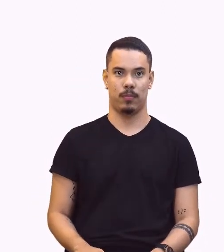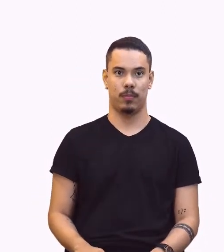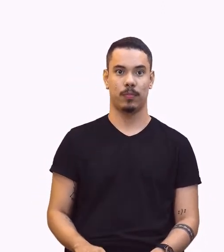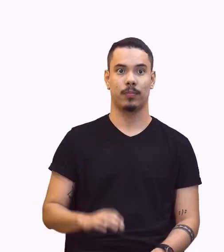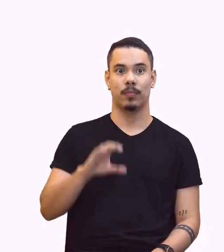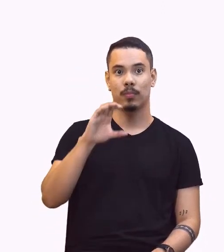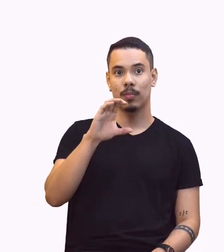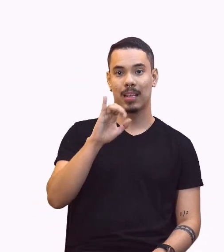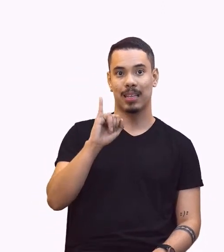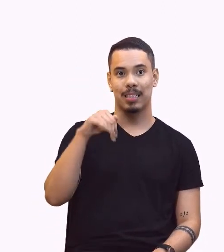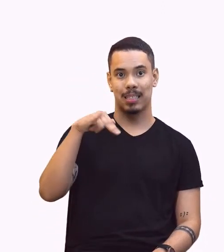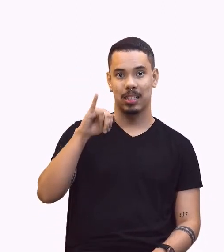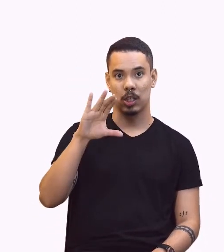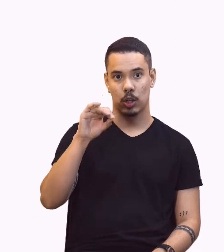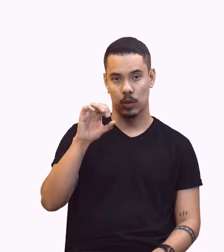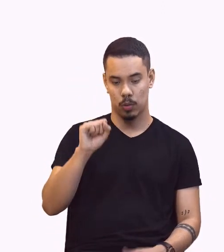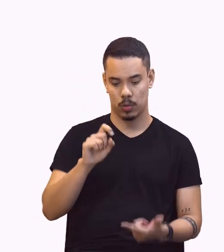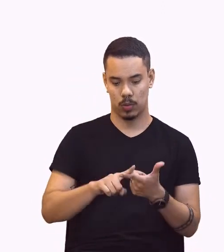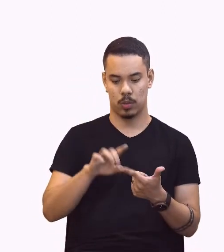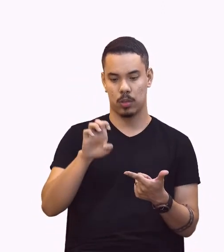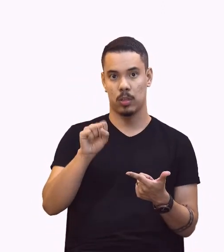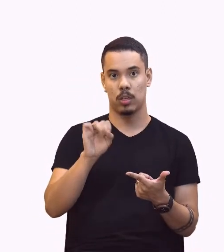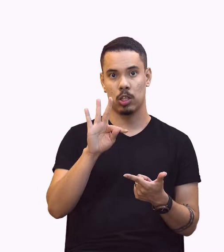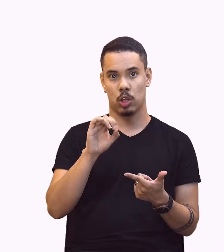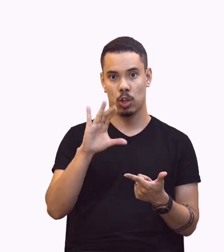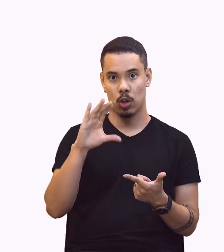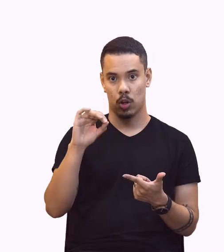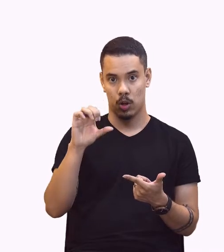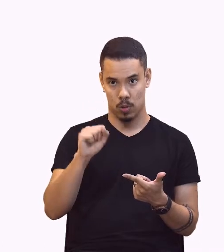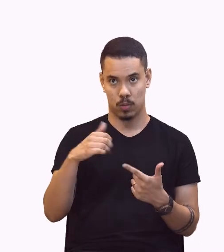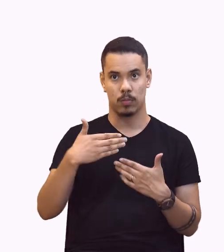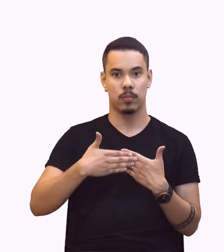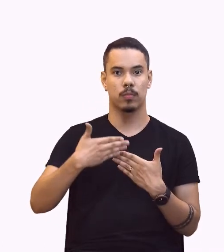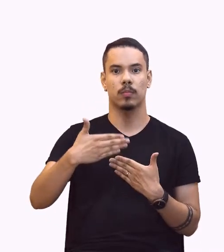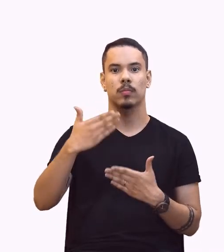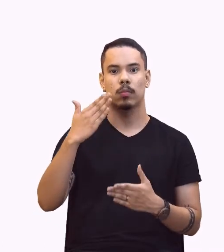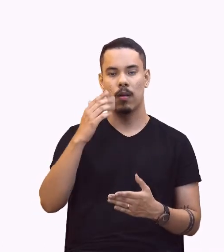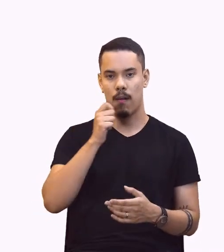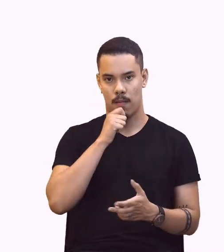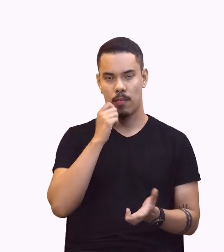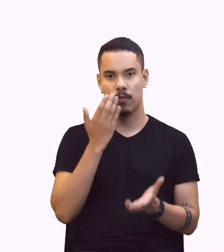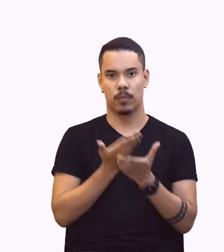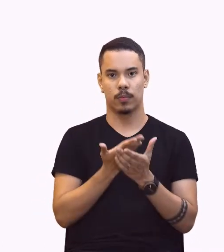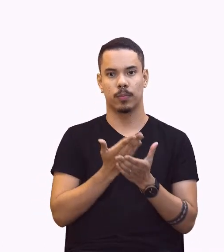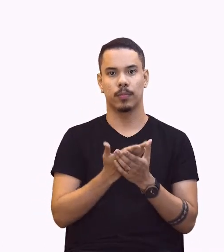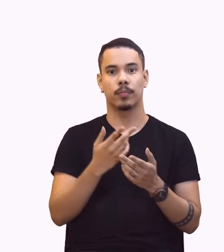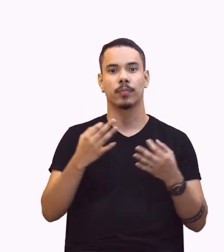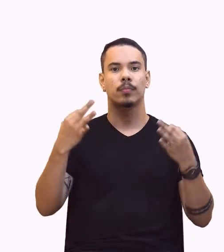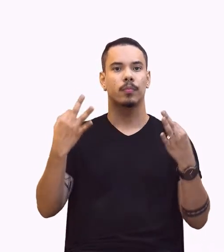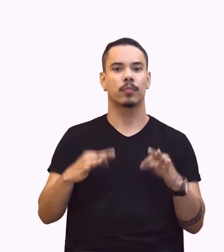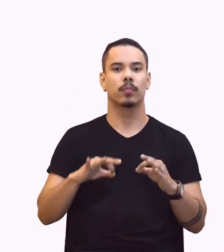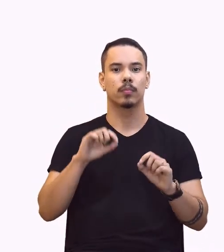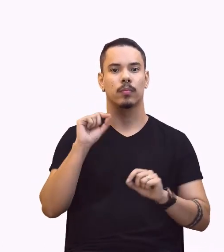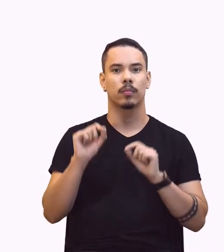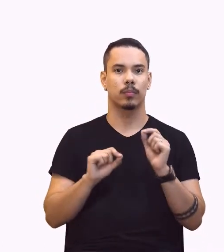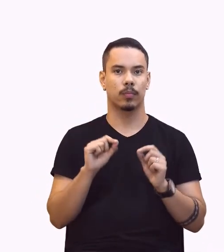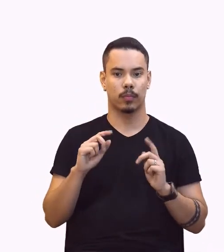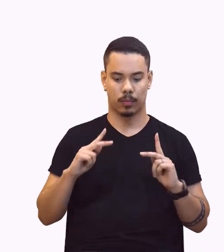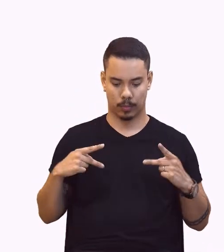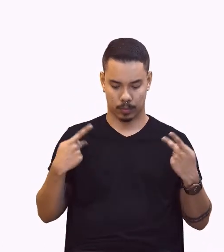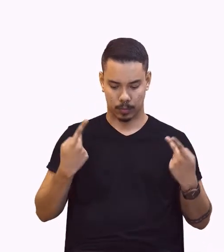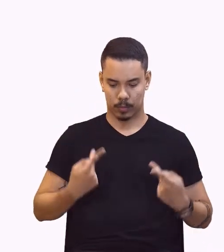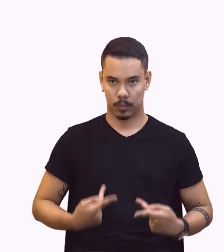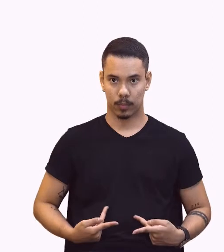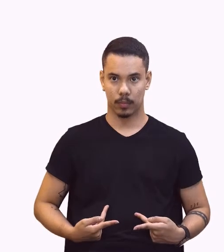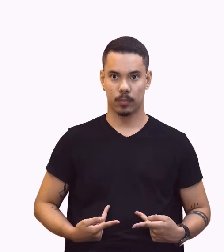os estoicos, que a gente ainda vai ver esses conceitos mais para frente, afirmavam que o homem